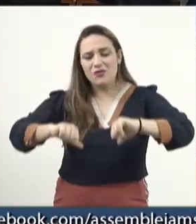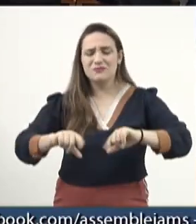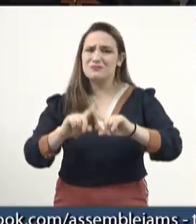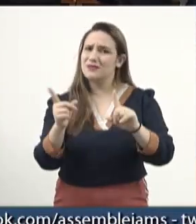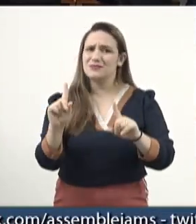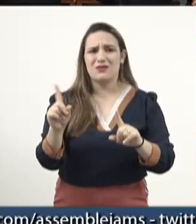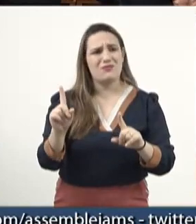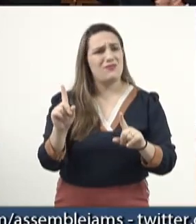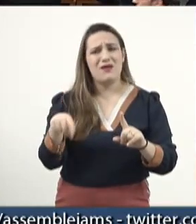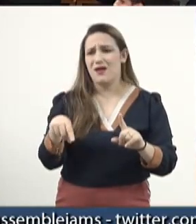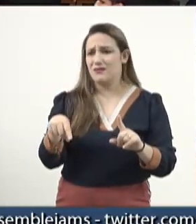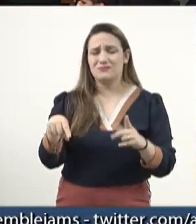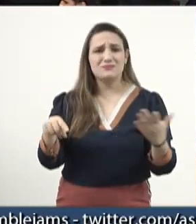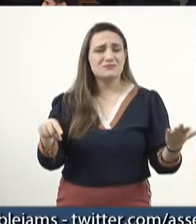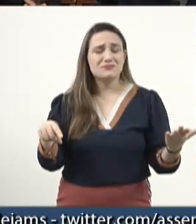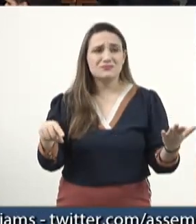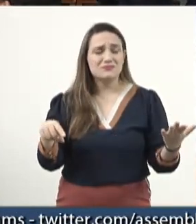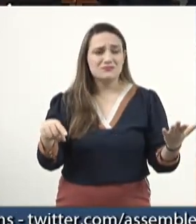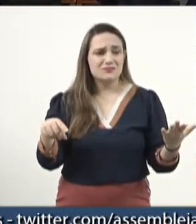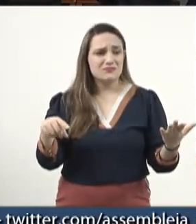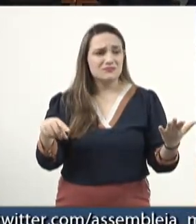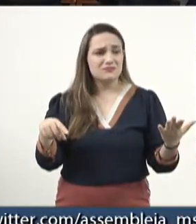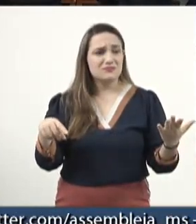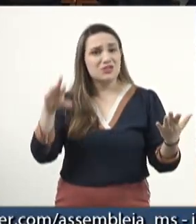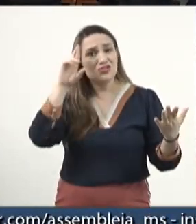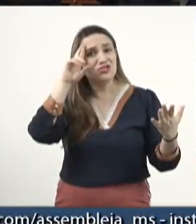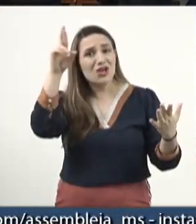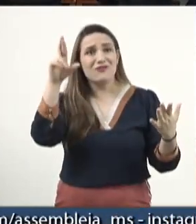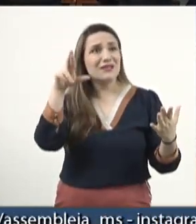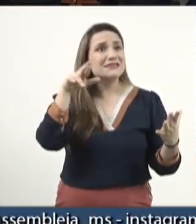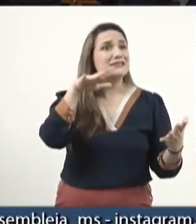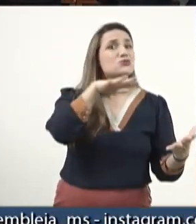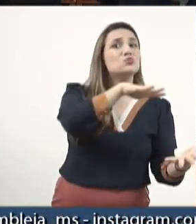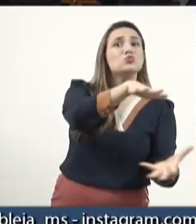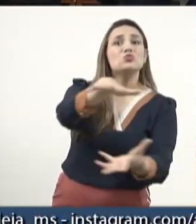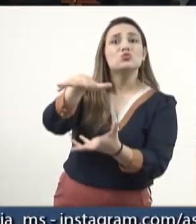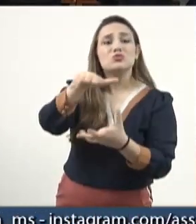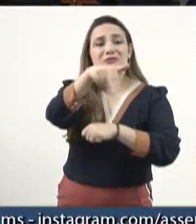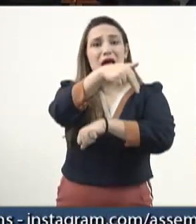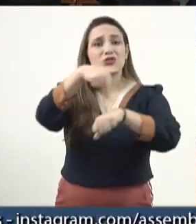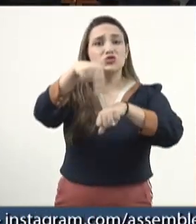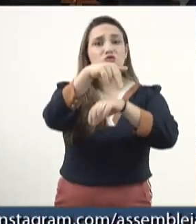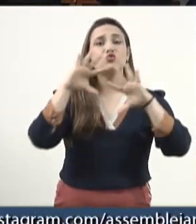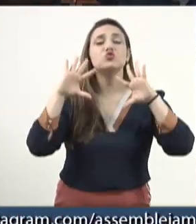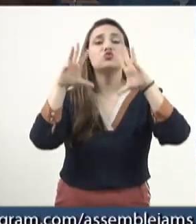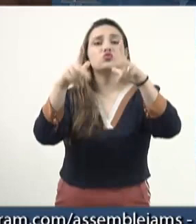é. É reconhecido pelos chefes das nações,